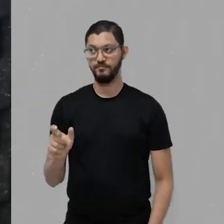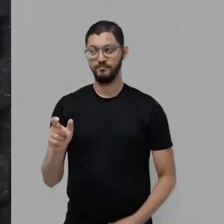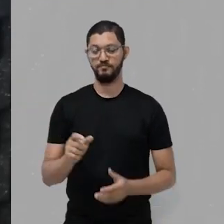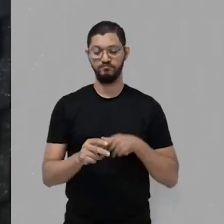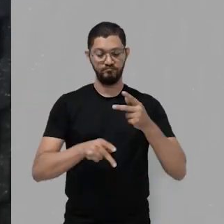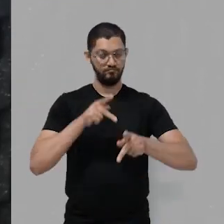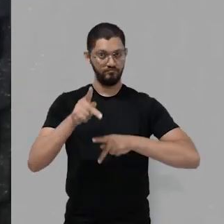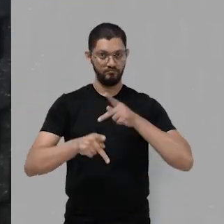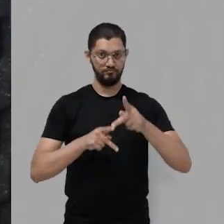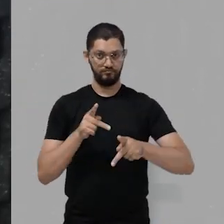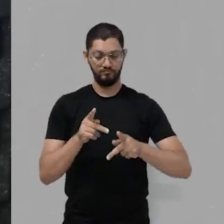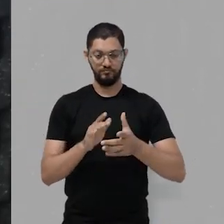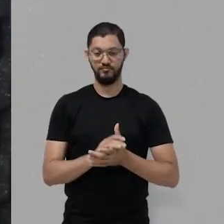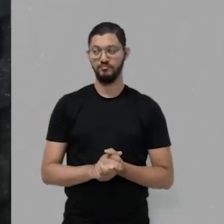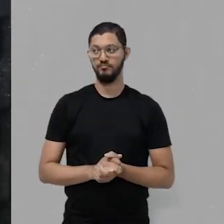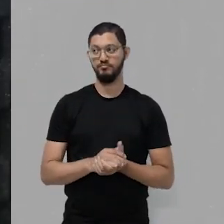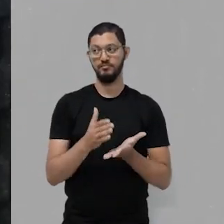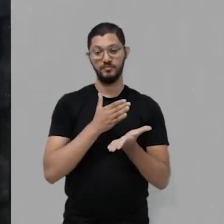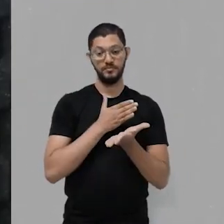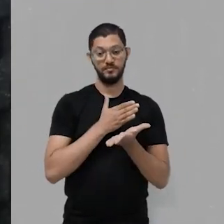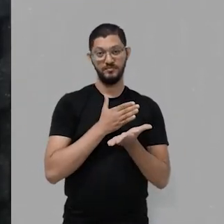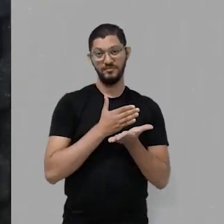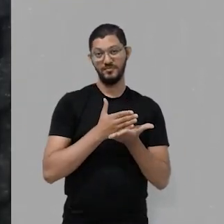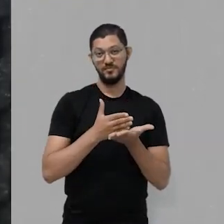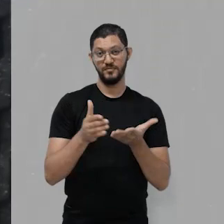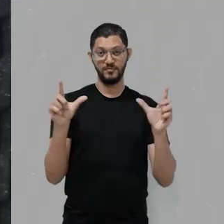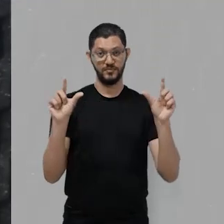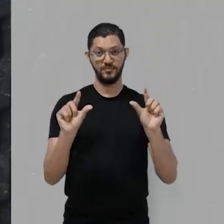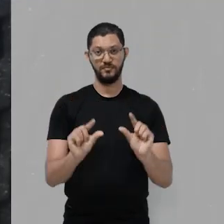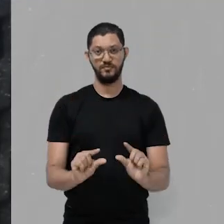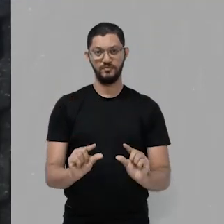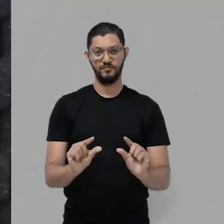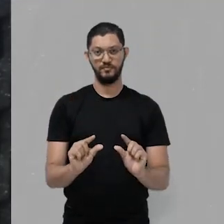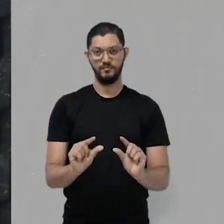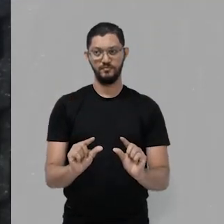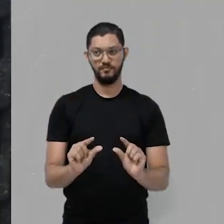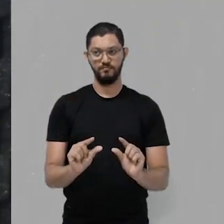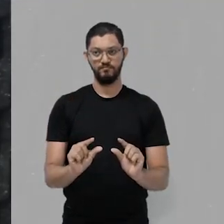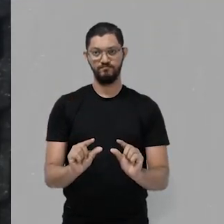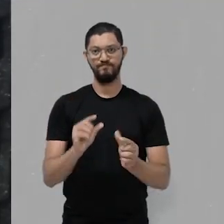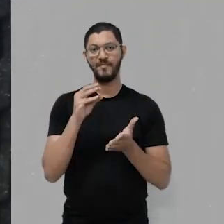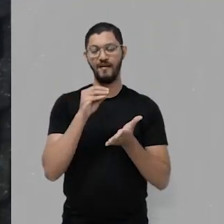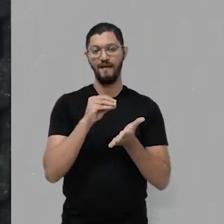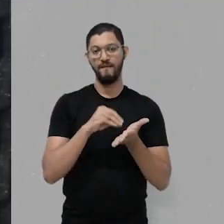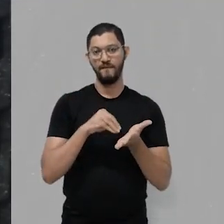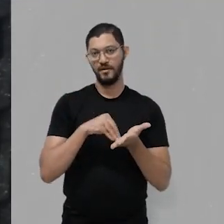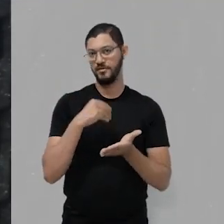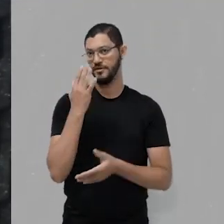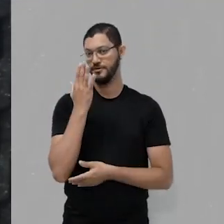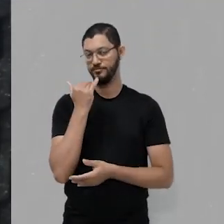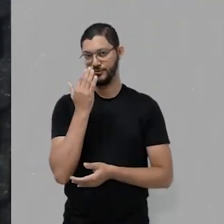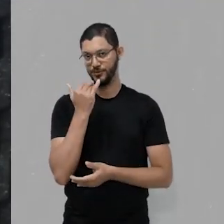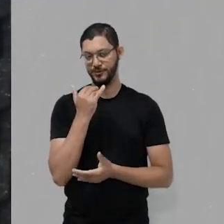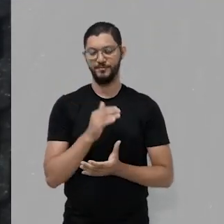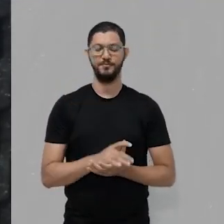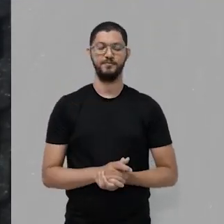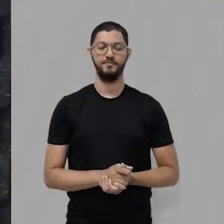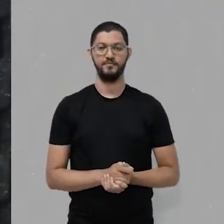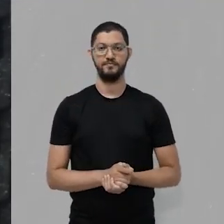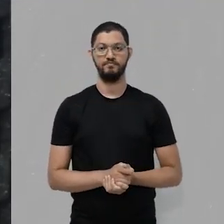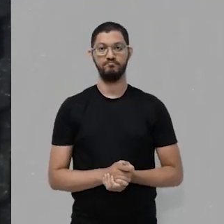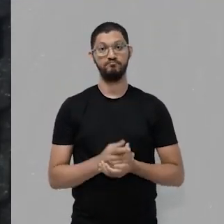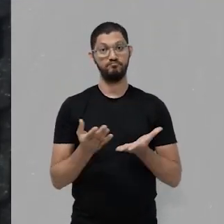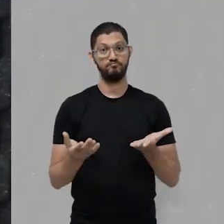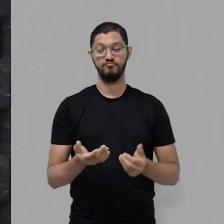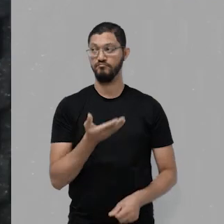dessas populações vai começar a diminuir pela pouca disponibilidade de alimento.